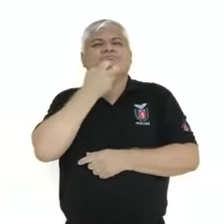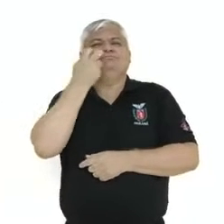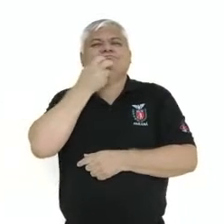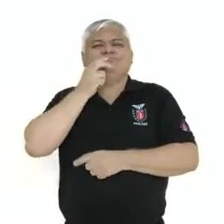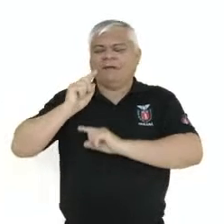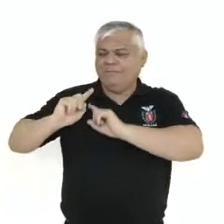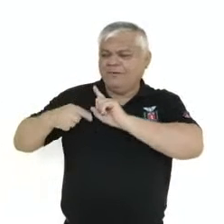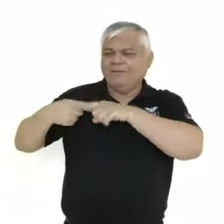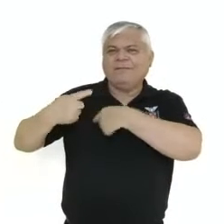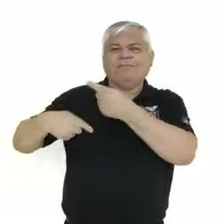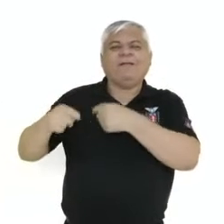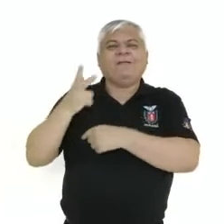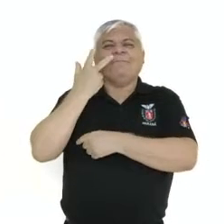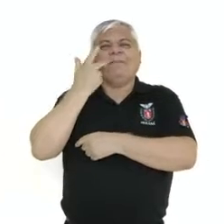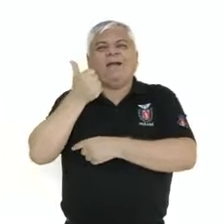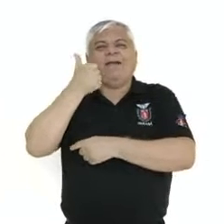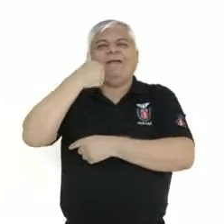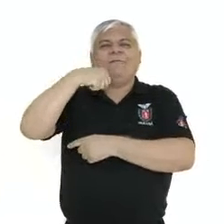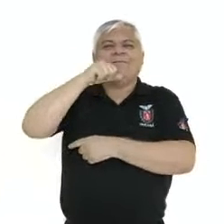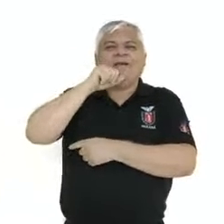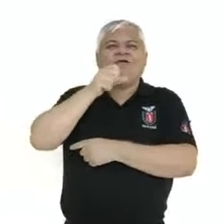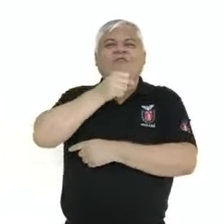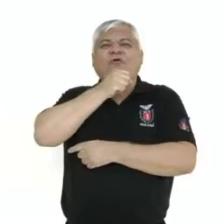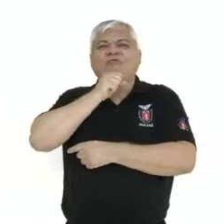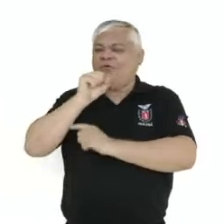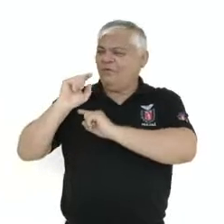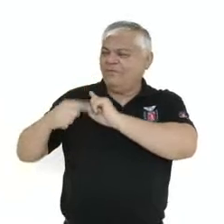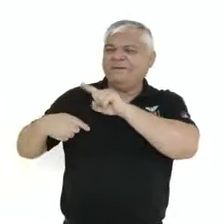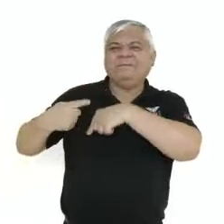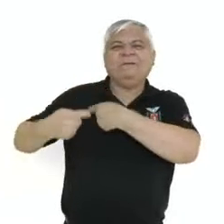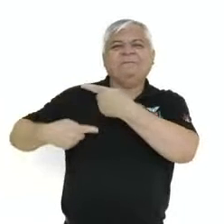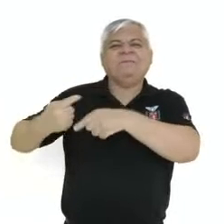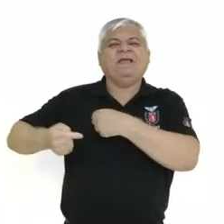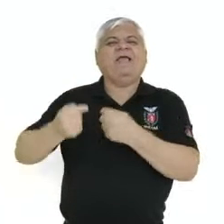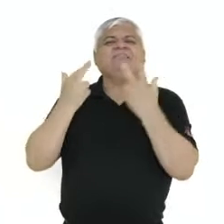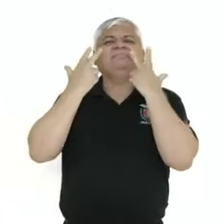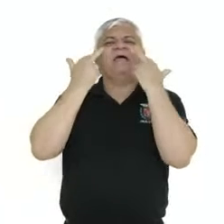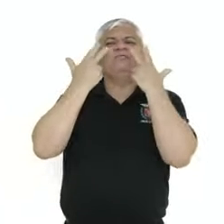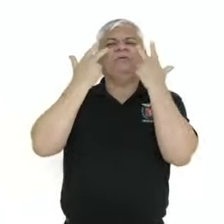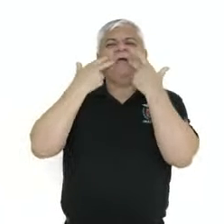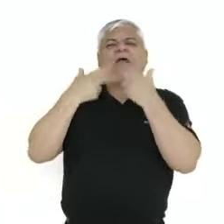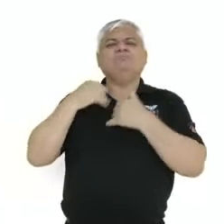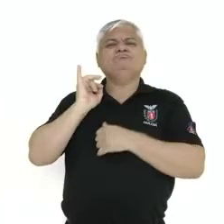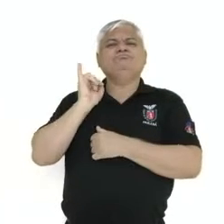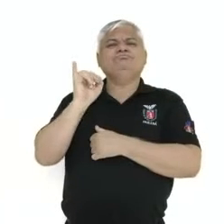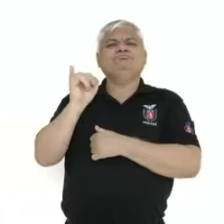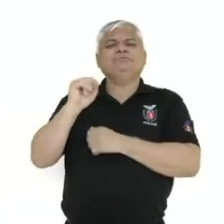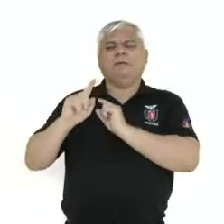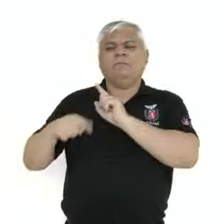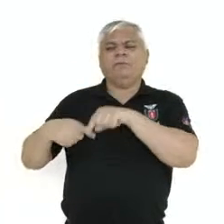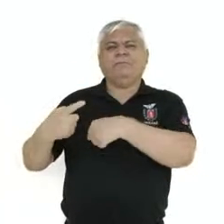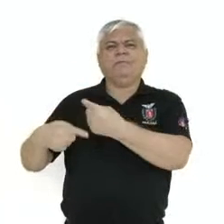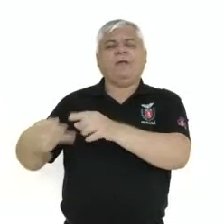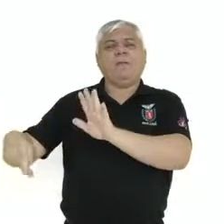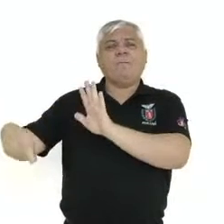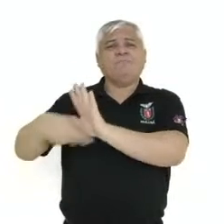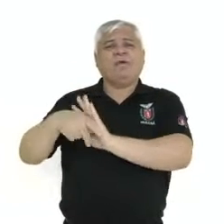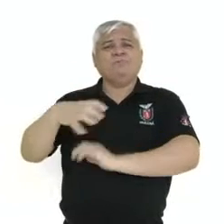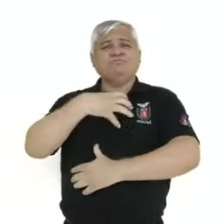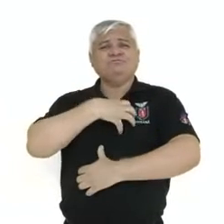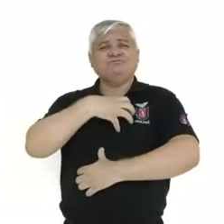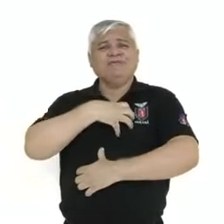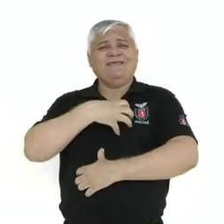né? Contadas geralmente em uma linguagem espontânea, que registra o jeito de falar típico de